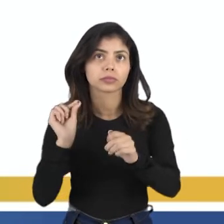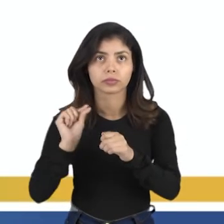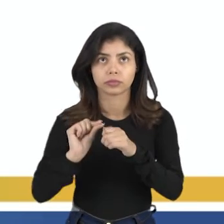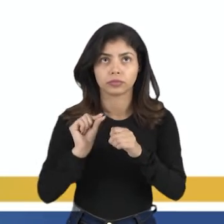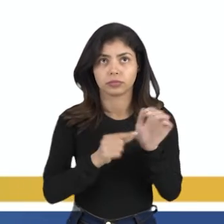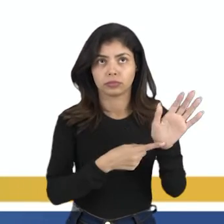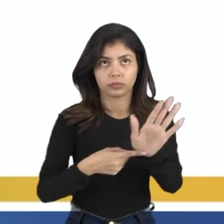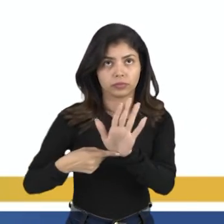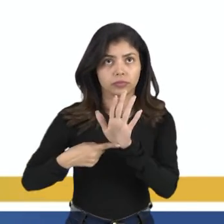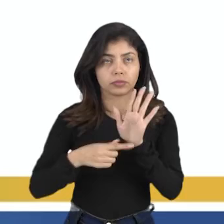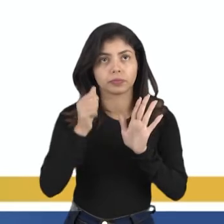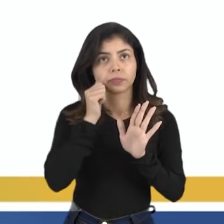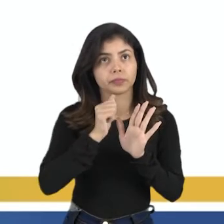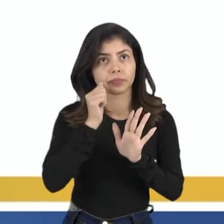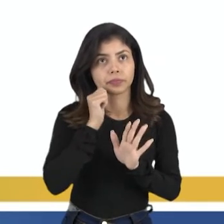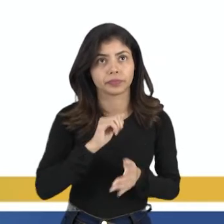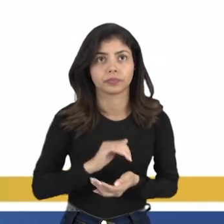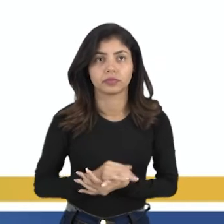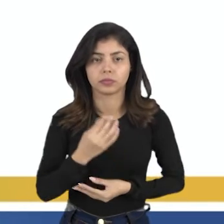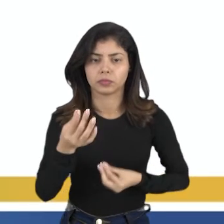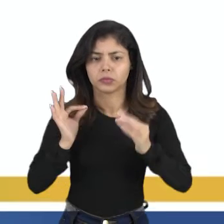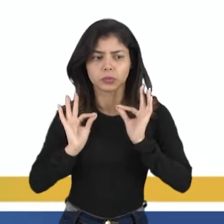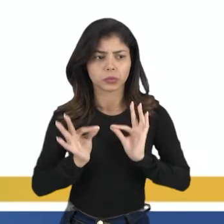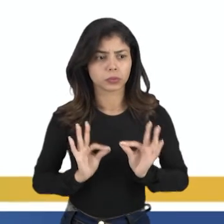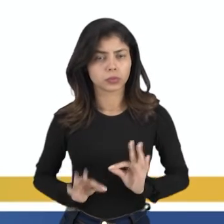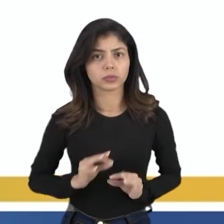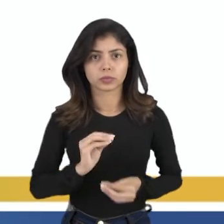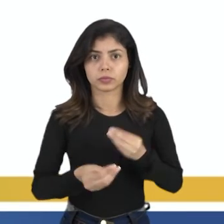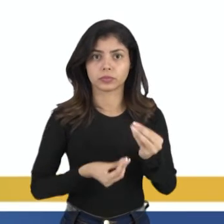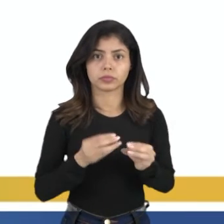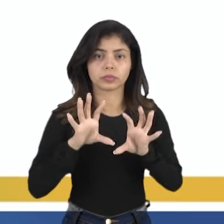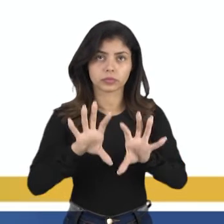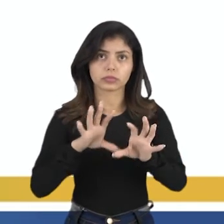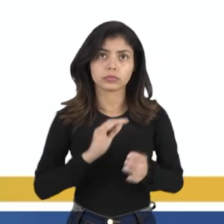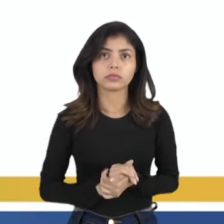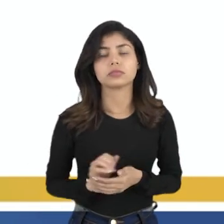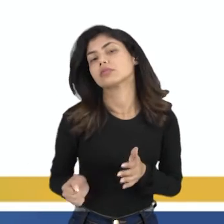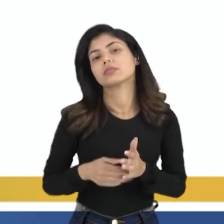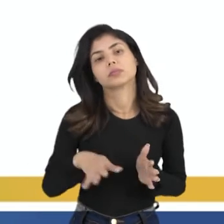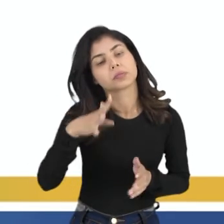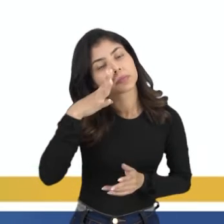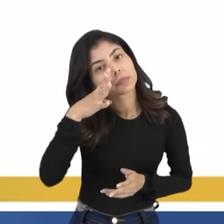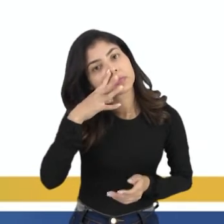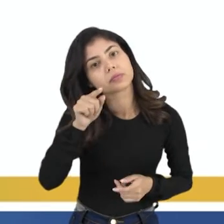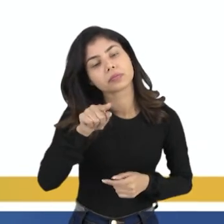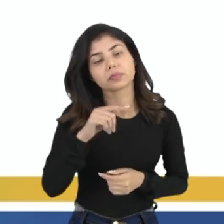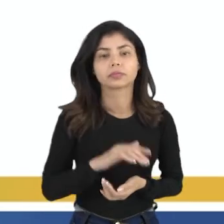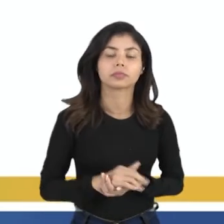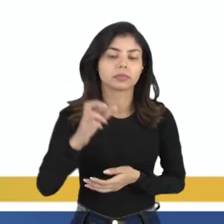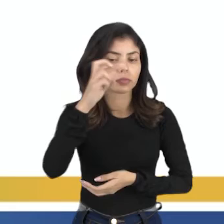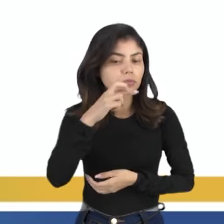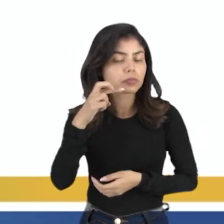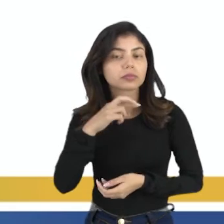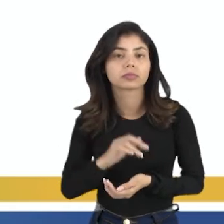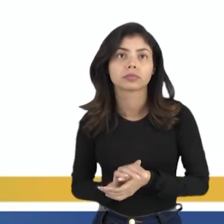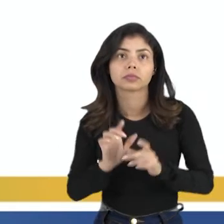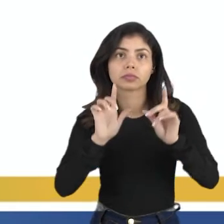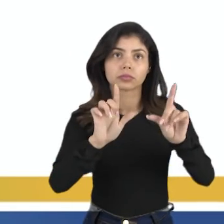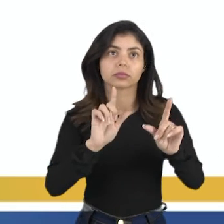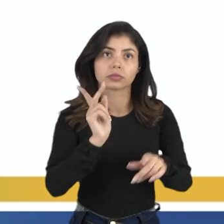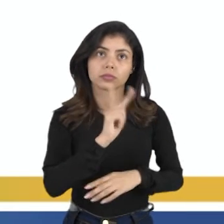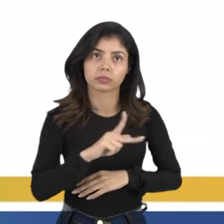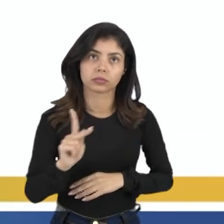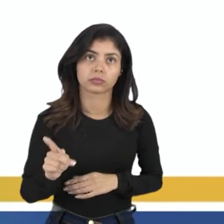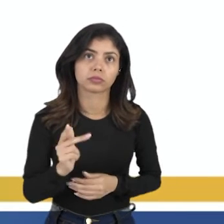fez a representação da mulher, as formas, né, como que ele coloca, e é muito interessante depois você fazer uma análise desse quadro com